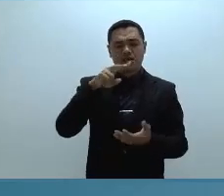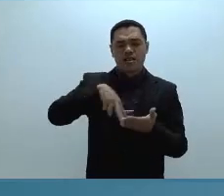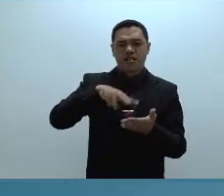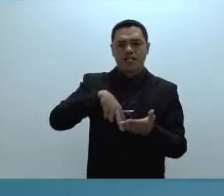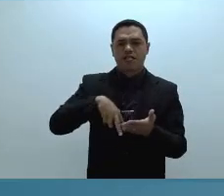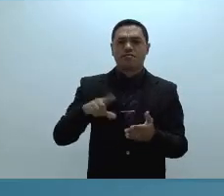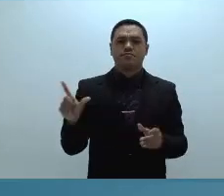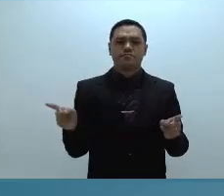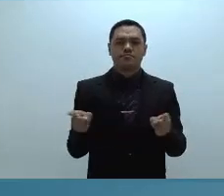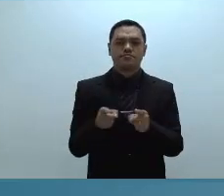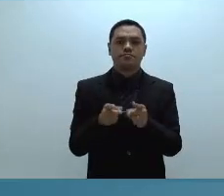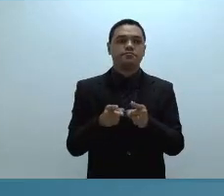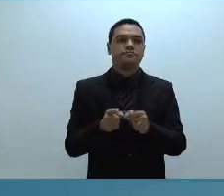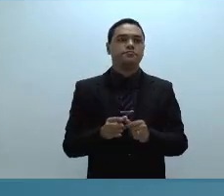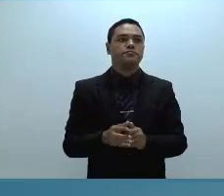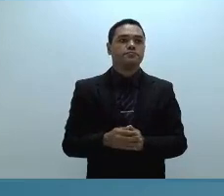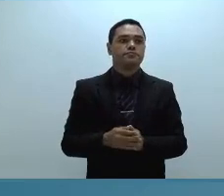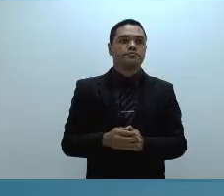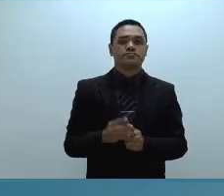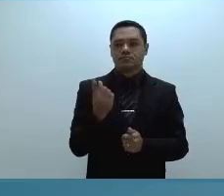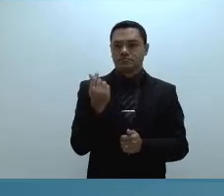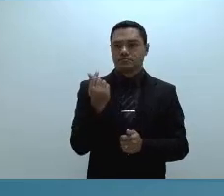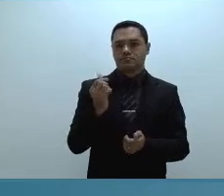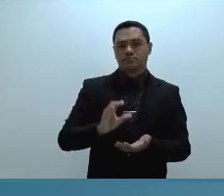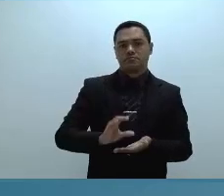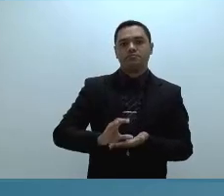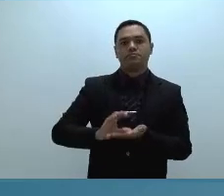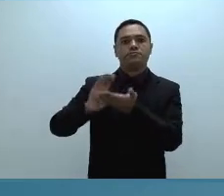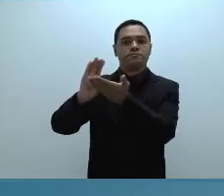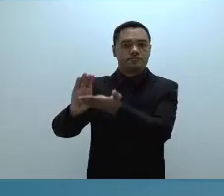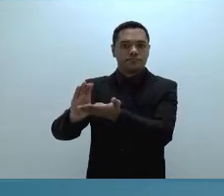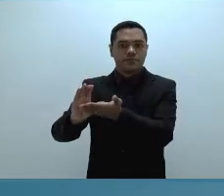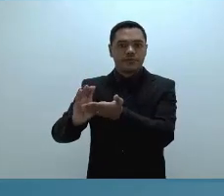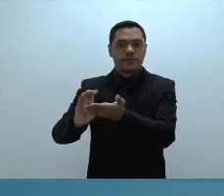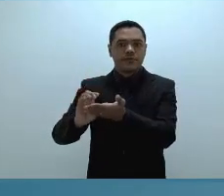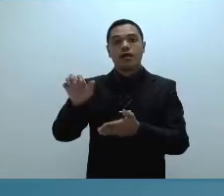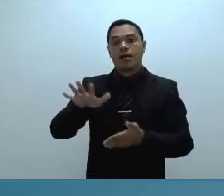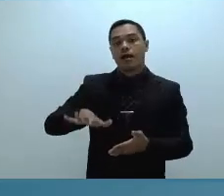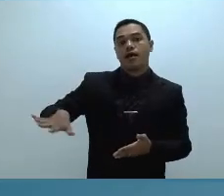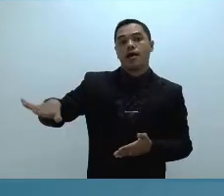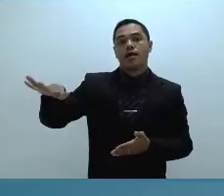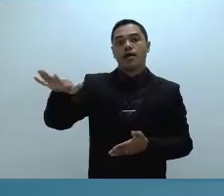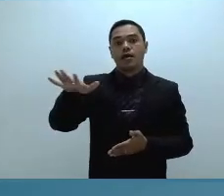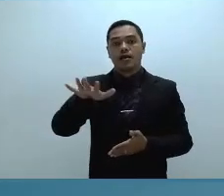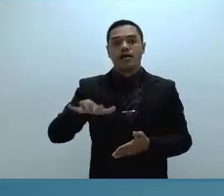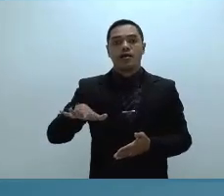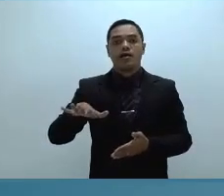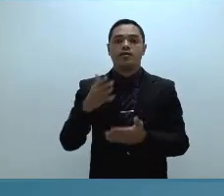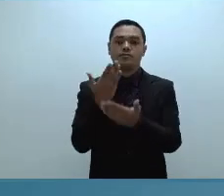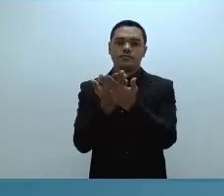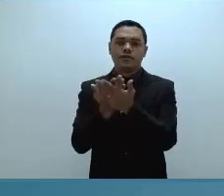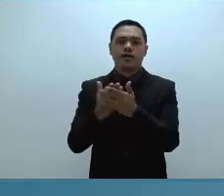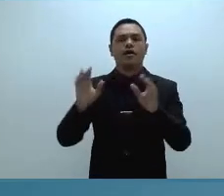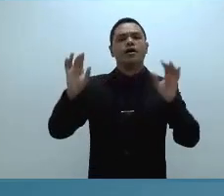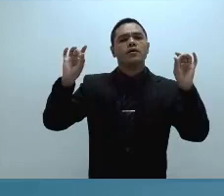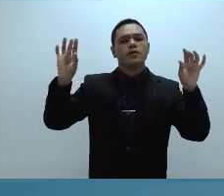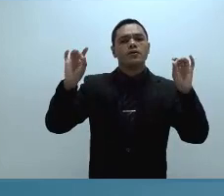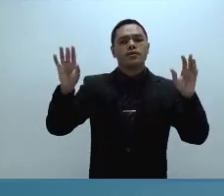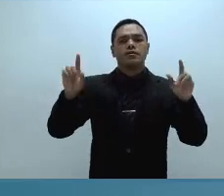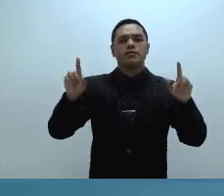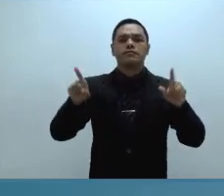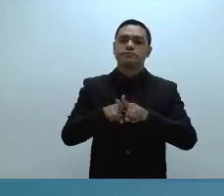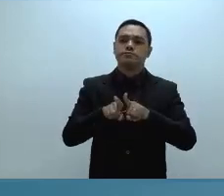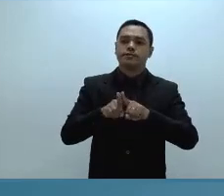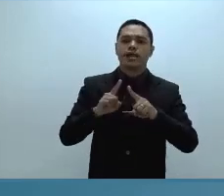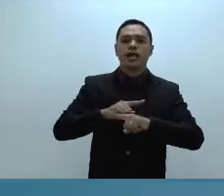do que interessa. Gratificação por atividade na área de educação especial, alegação de